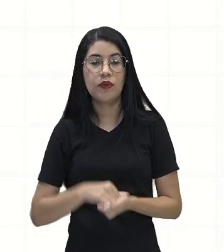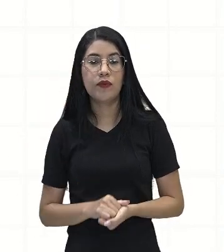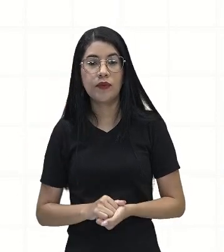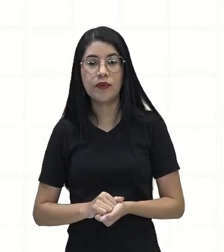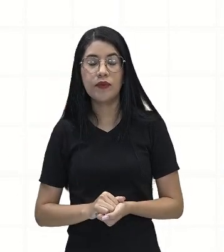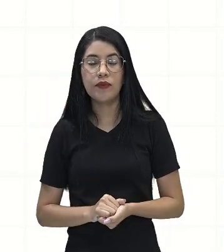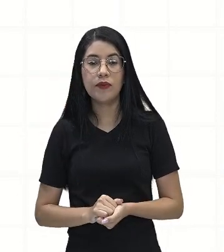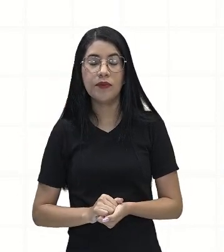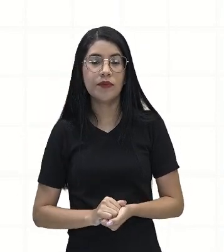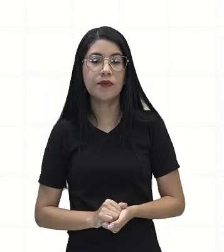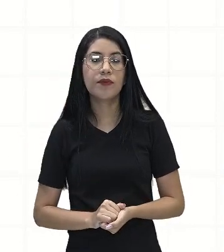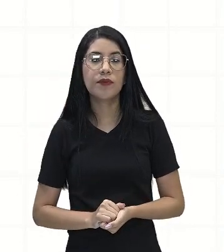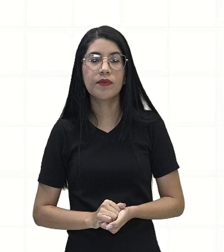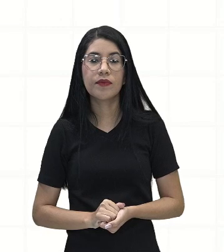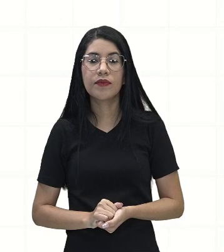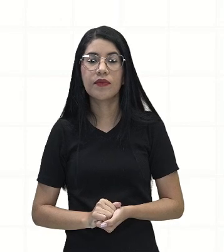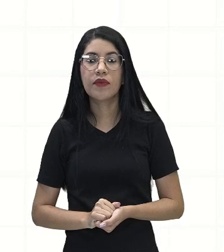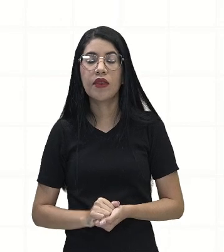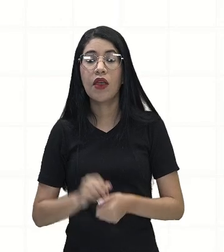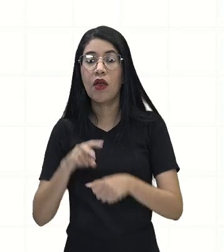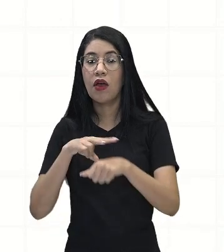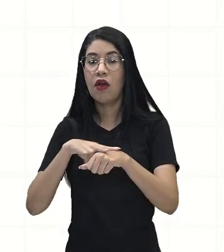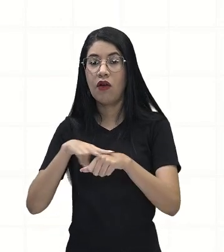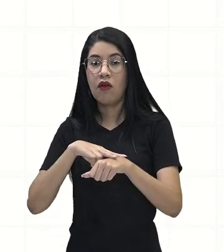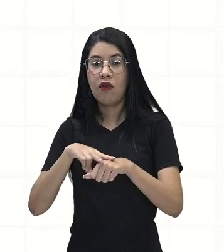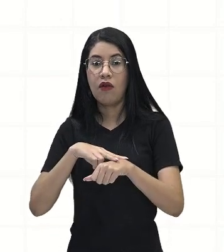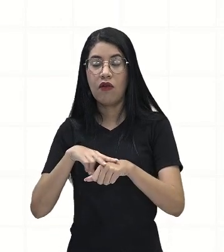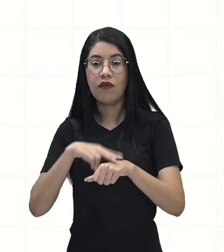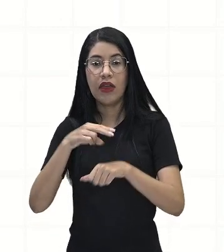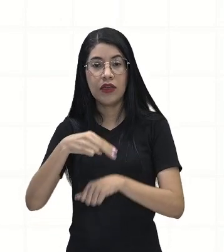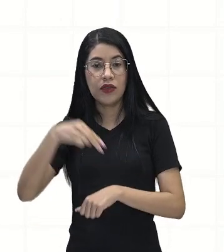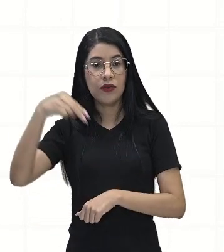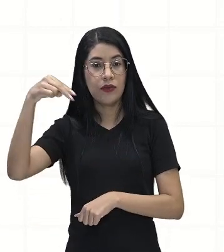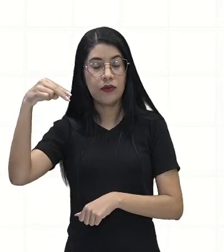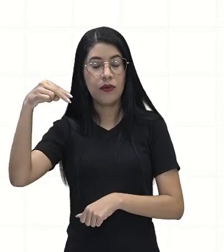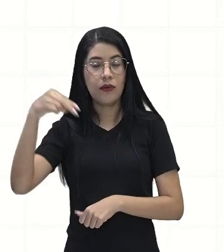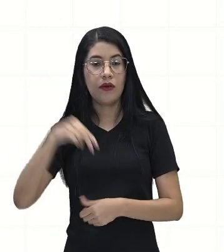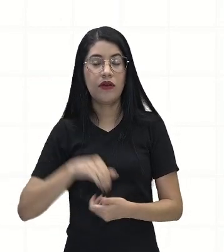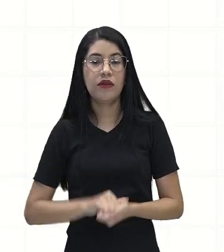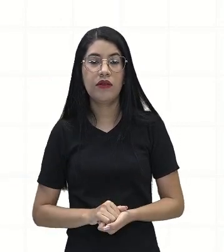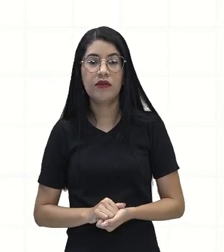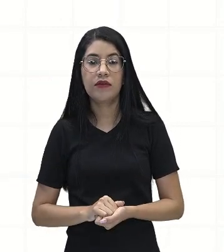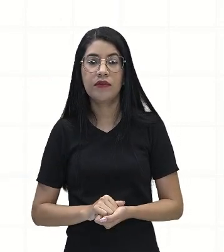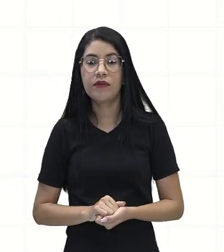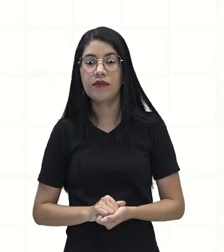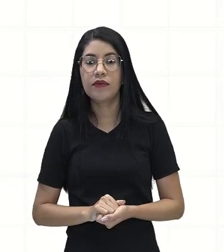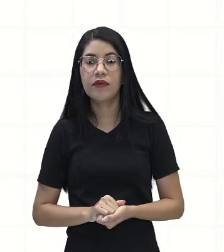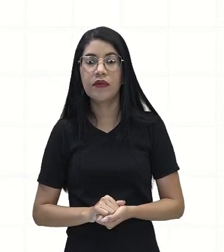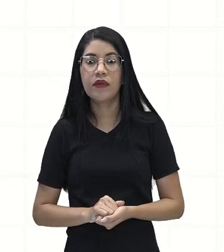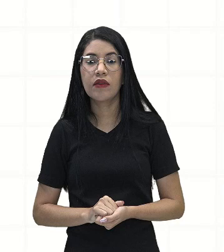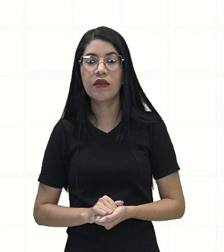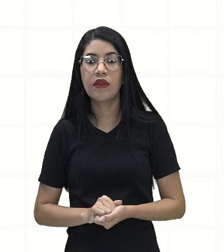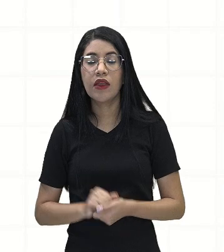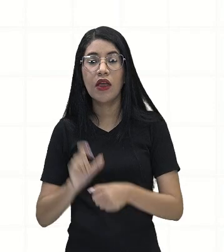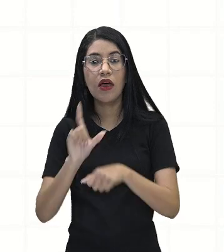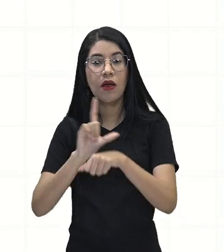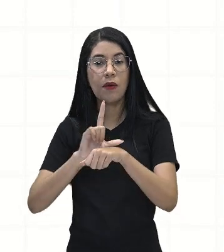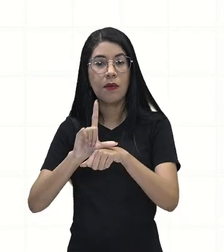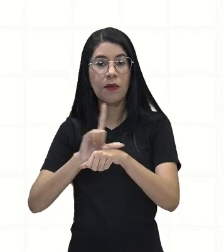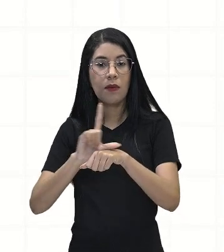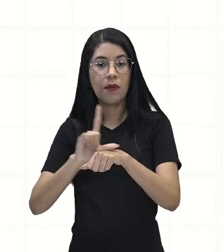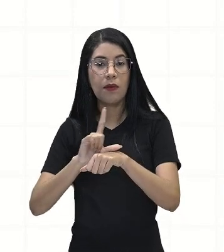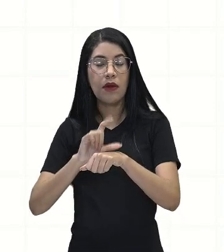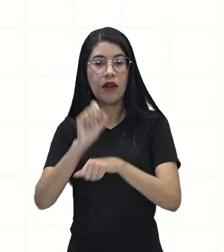cor laranja. Na cor verde, eu tenho a região nordeste. Na cor lilás, eu tenho a